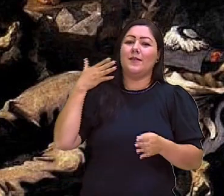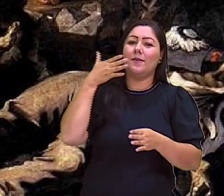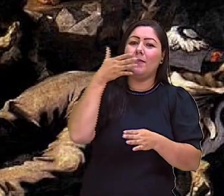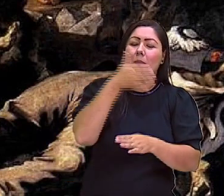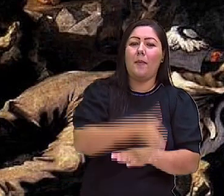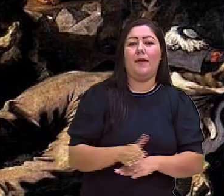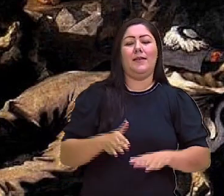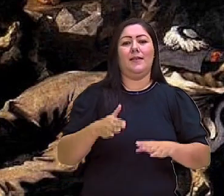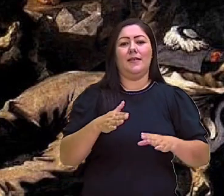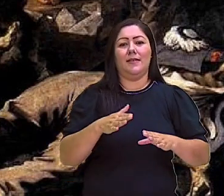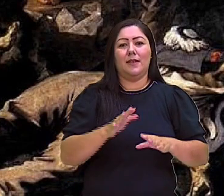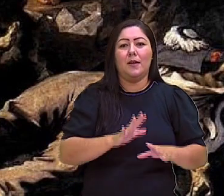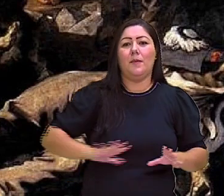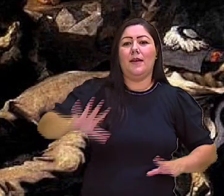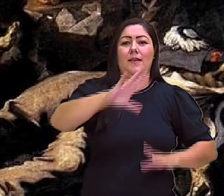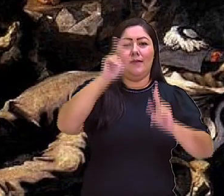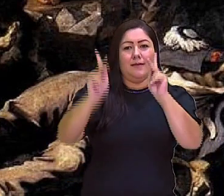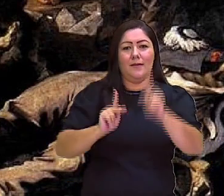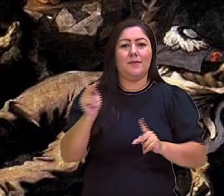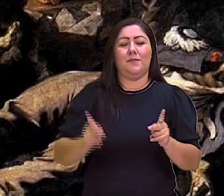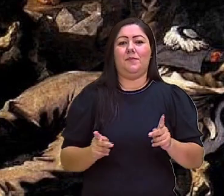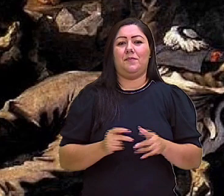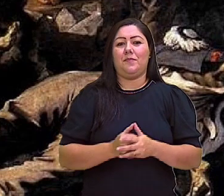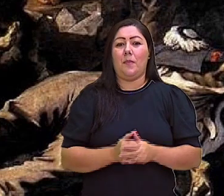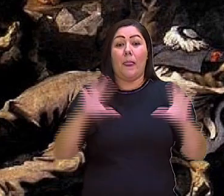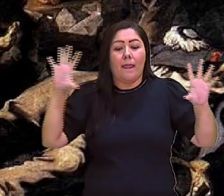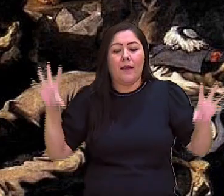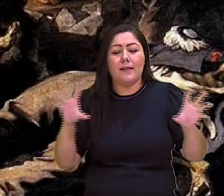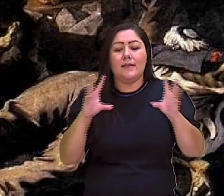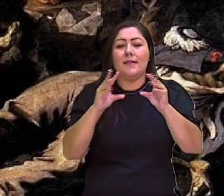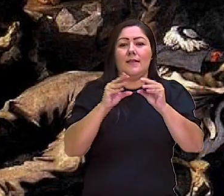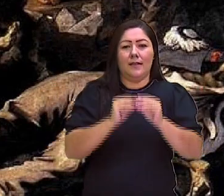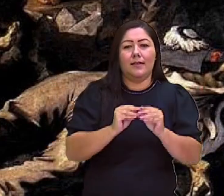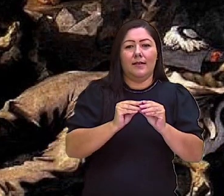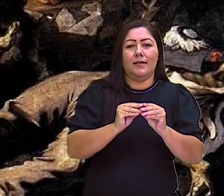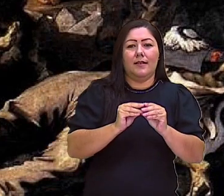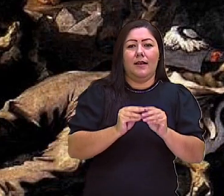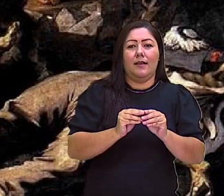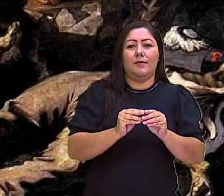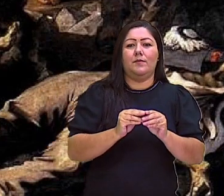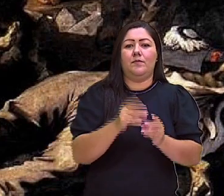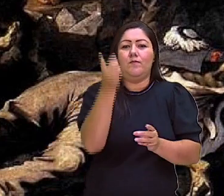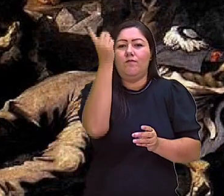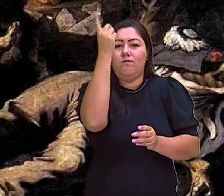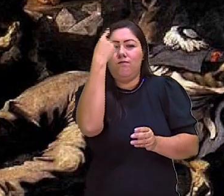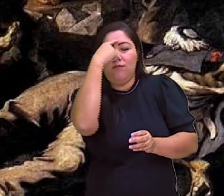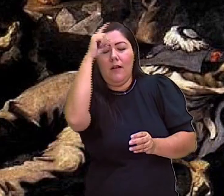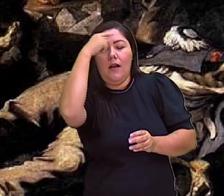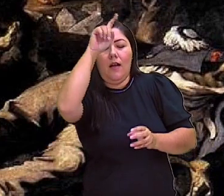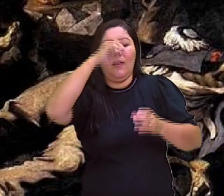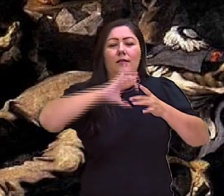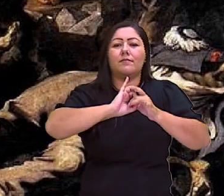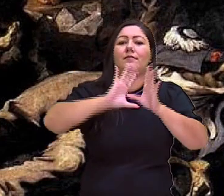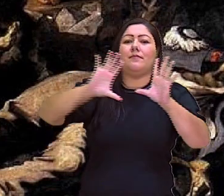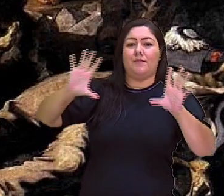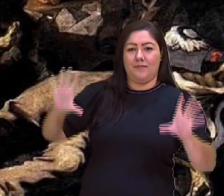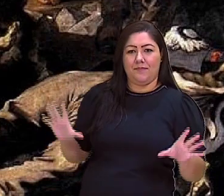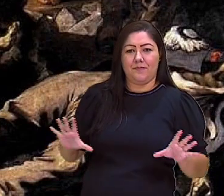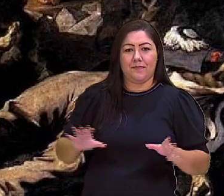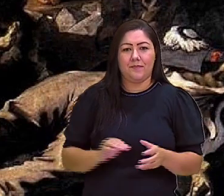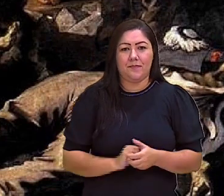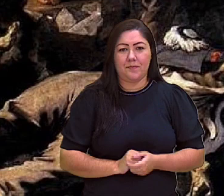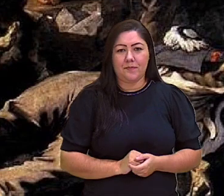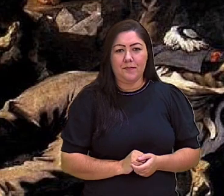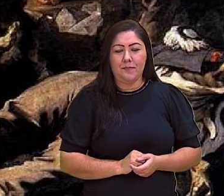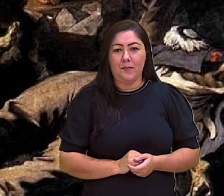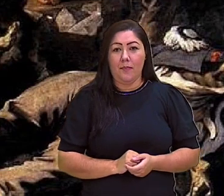sintetizando os ideais libertários e liberais da primeira fase da Revolução Francesa.